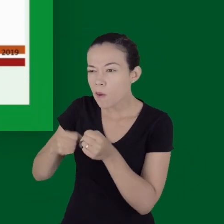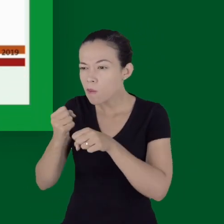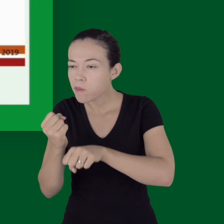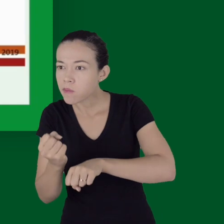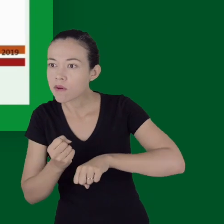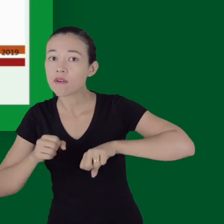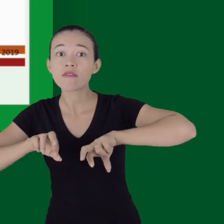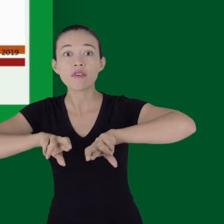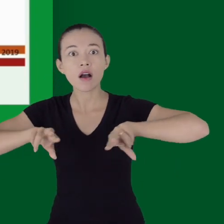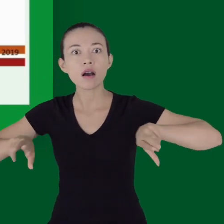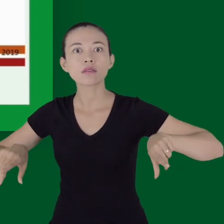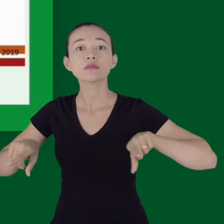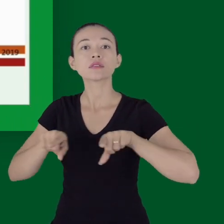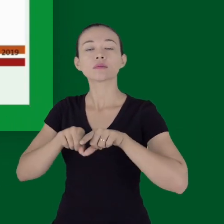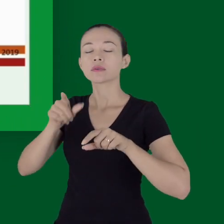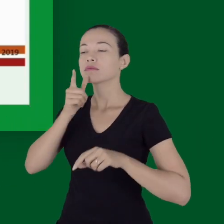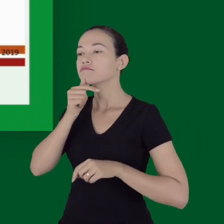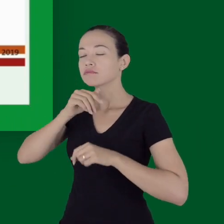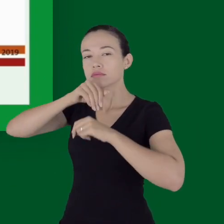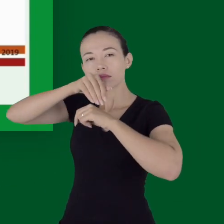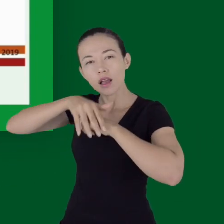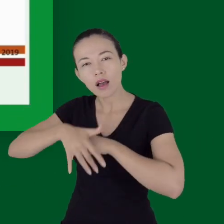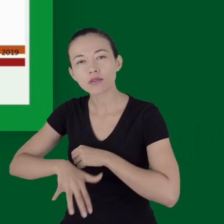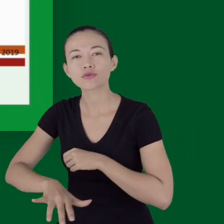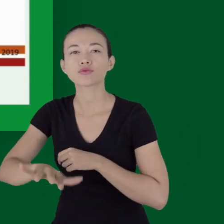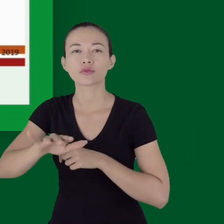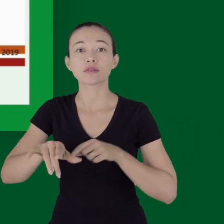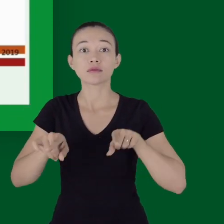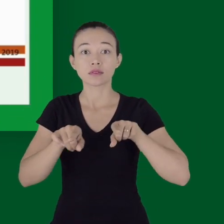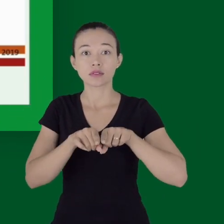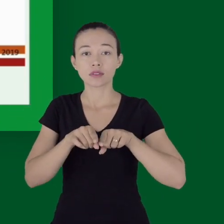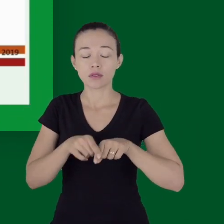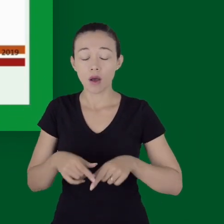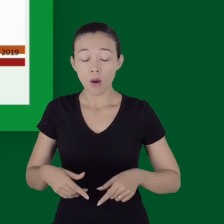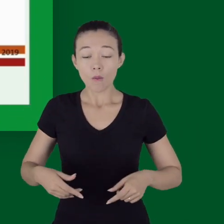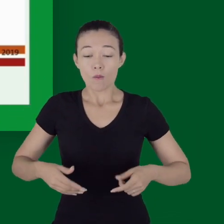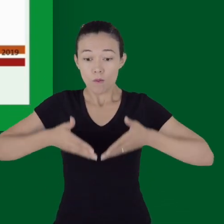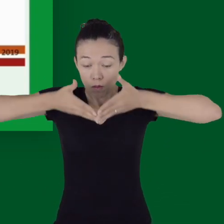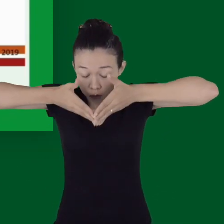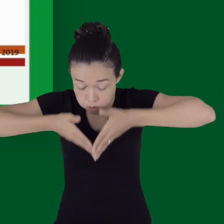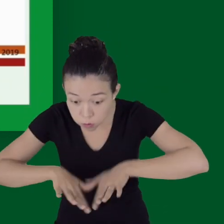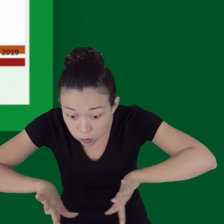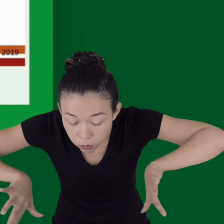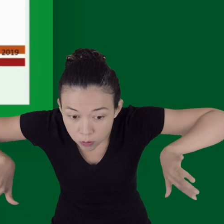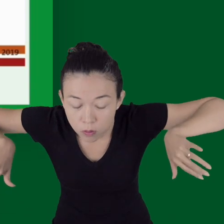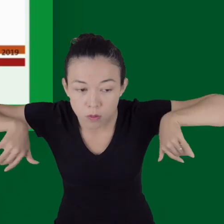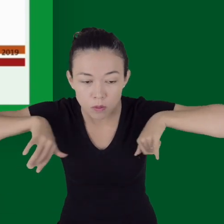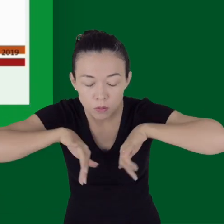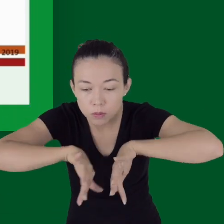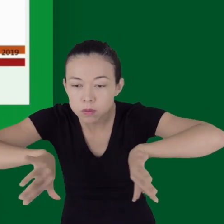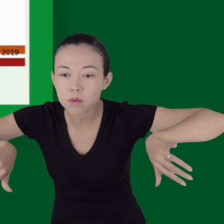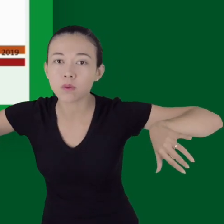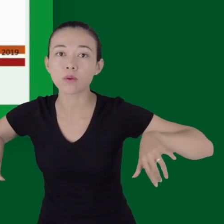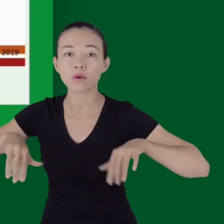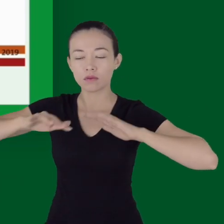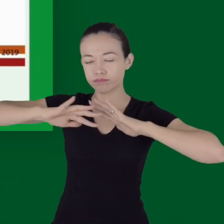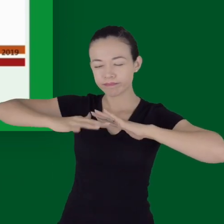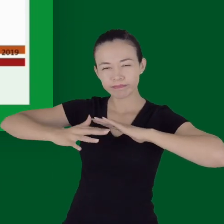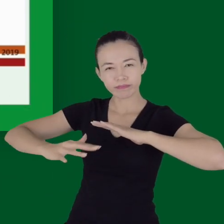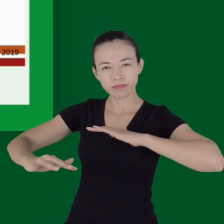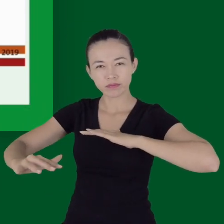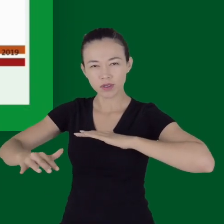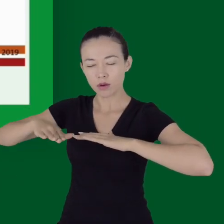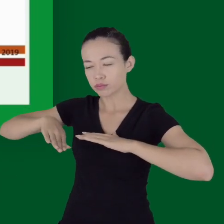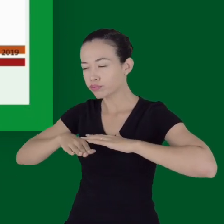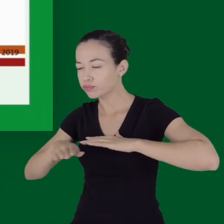que envolvam mais risco na água, ou então vão para locais mais desafiadores, como cachoeira, fazer